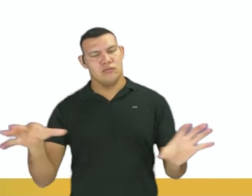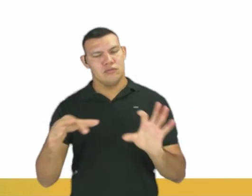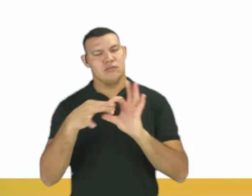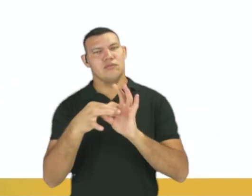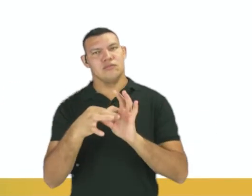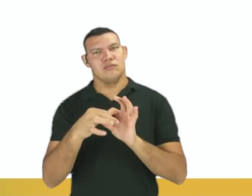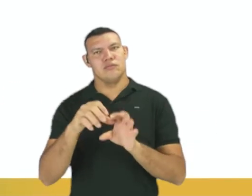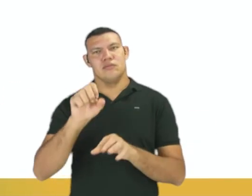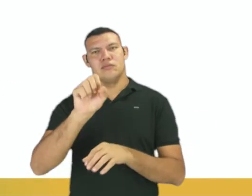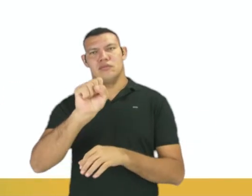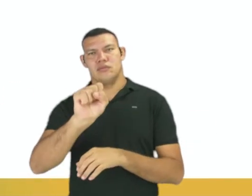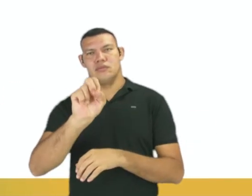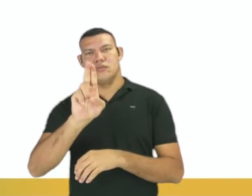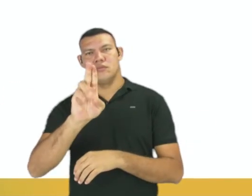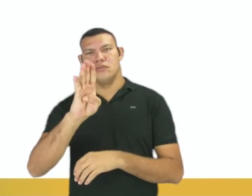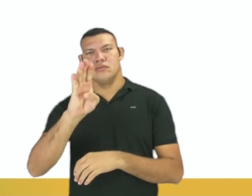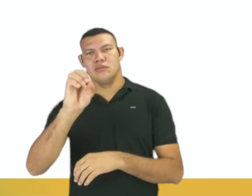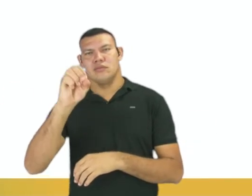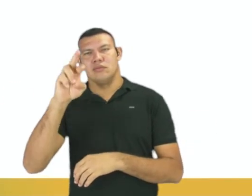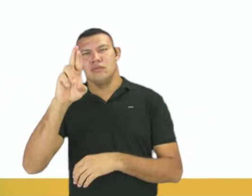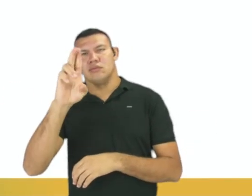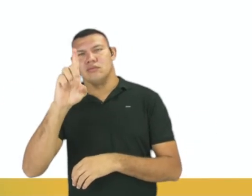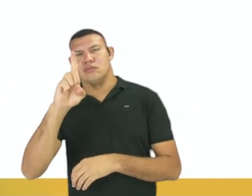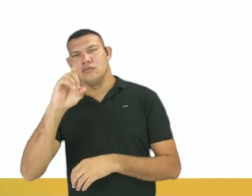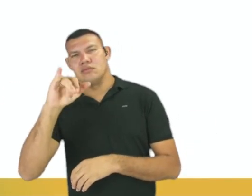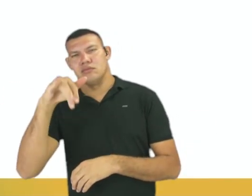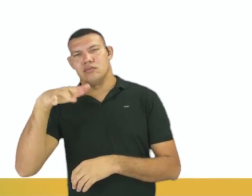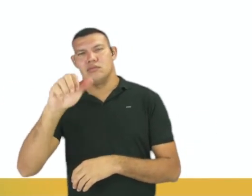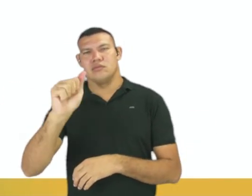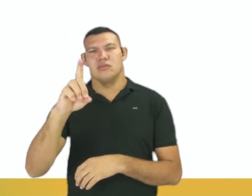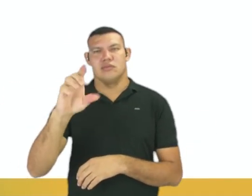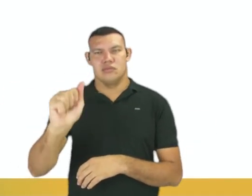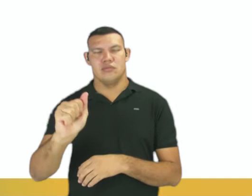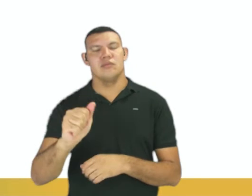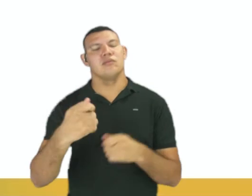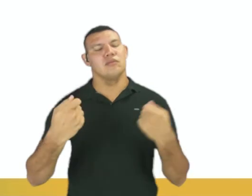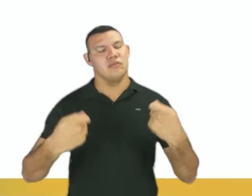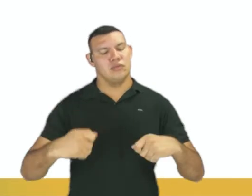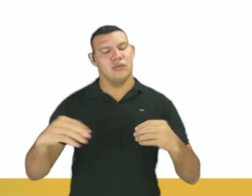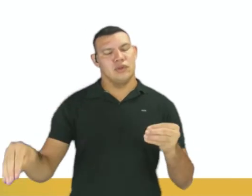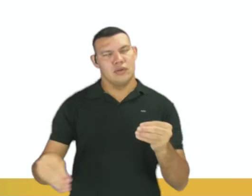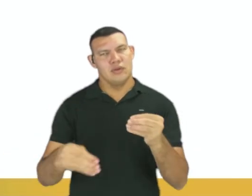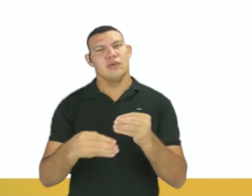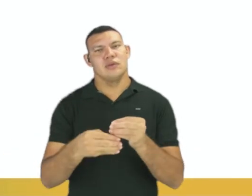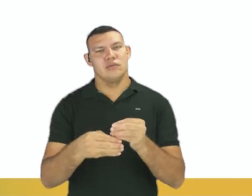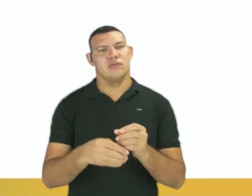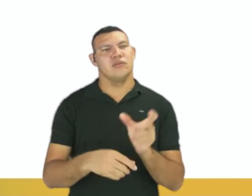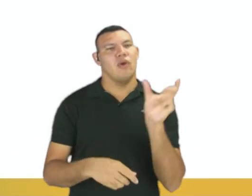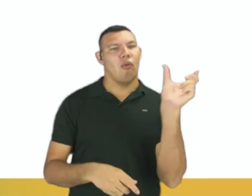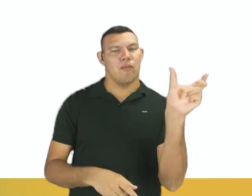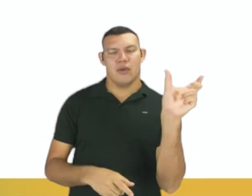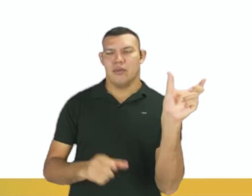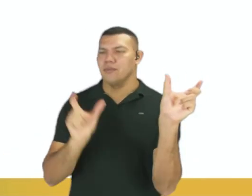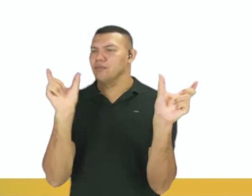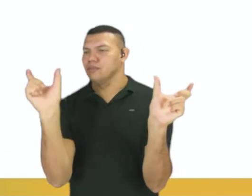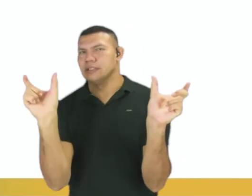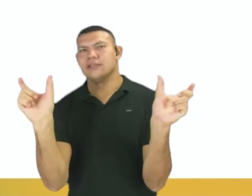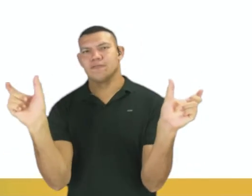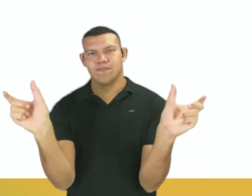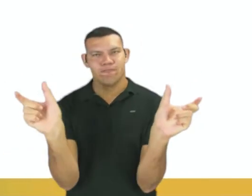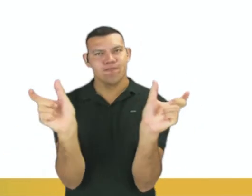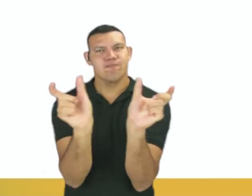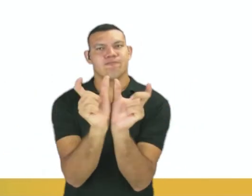porque o sentido dela não fica completo só depende de uma segunda oração essas duas orações em relação